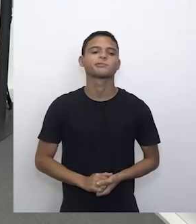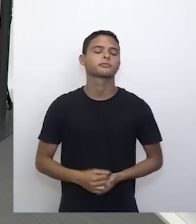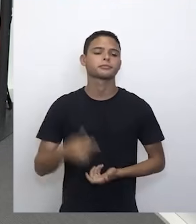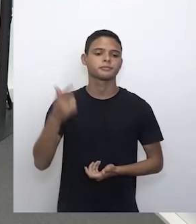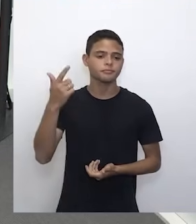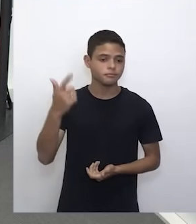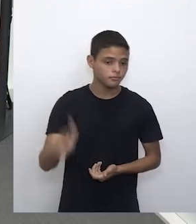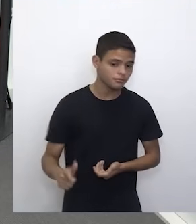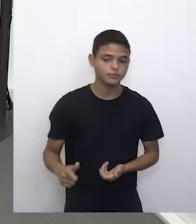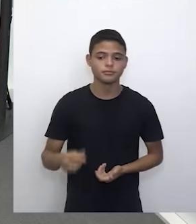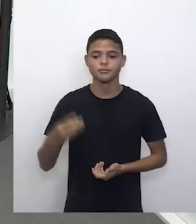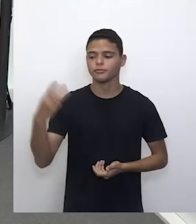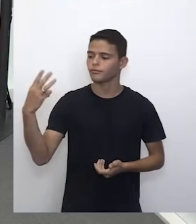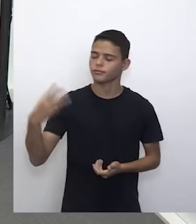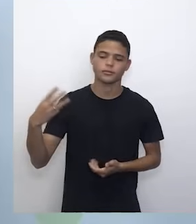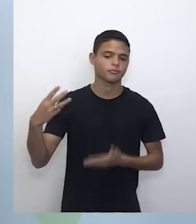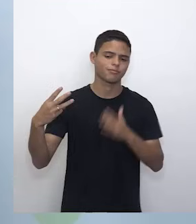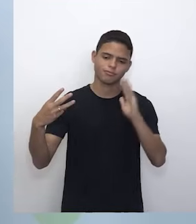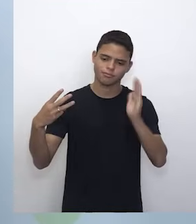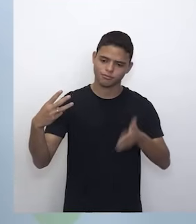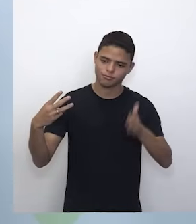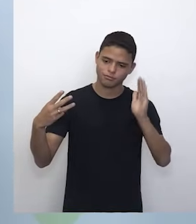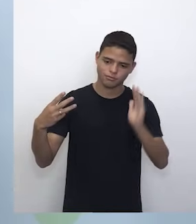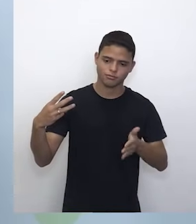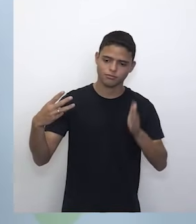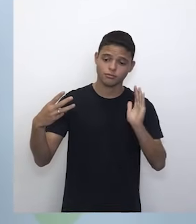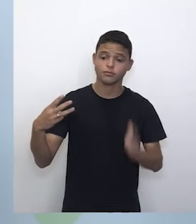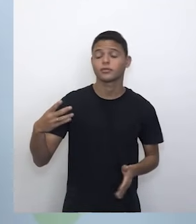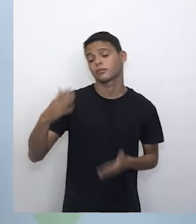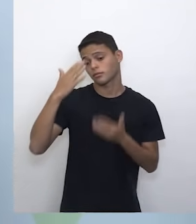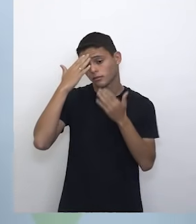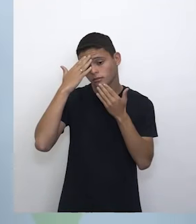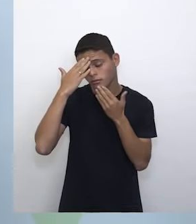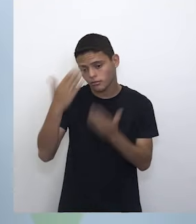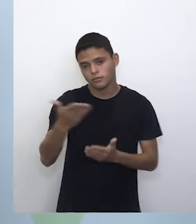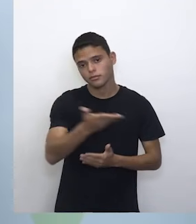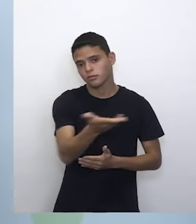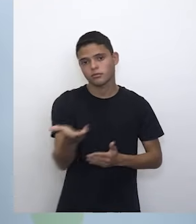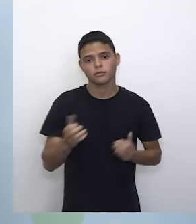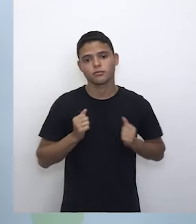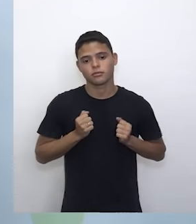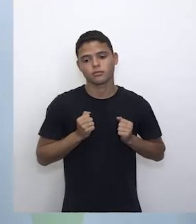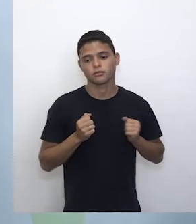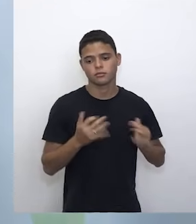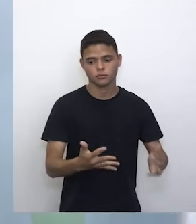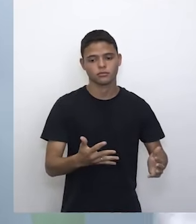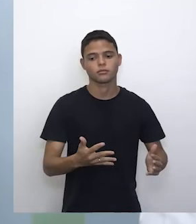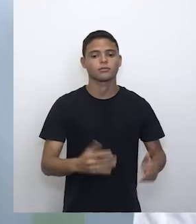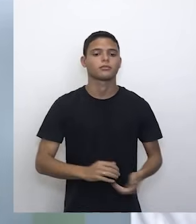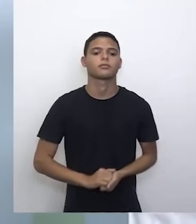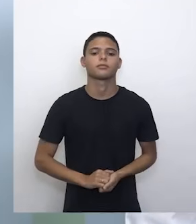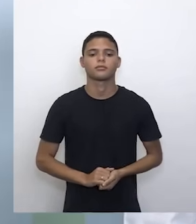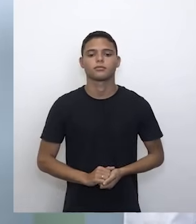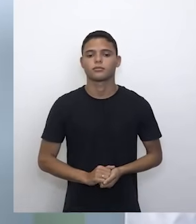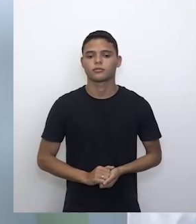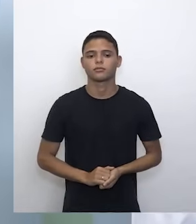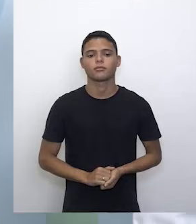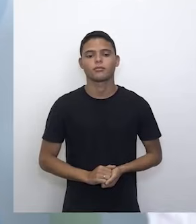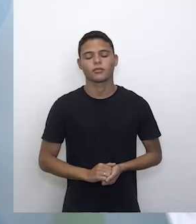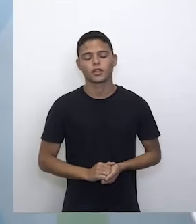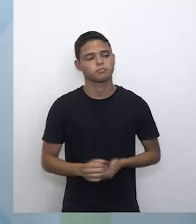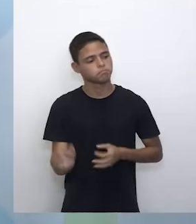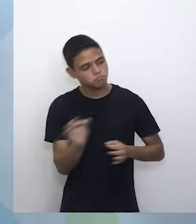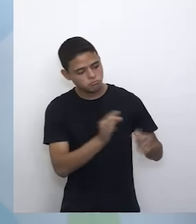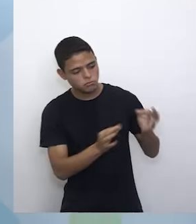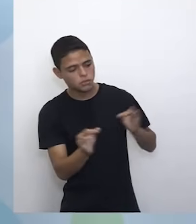Novamente, eu acho que pela terceira vez na aula de hoje, quero agradecer aí a participação de vocês, reiterar aí que a gente está construindo essa